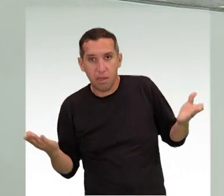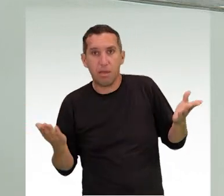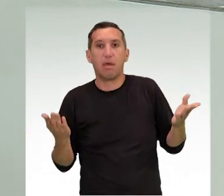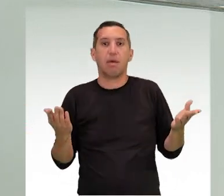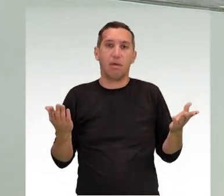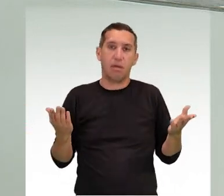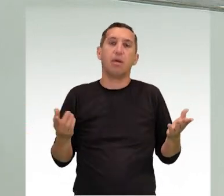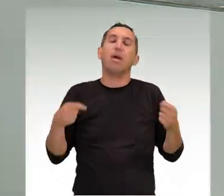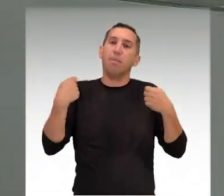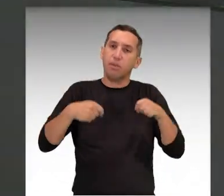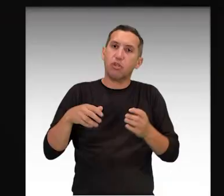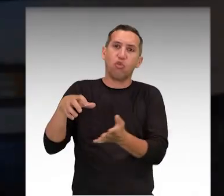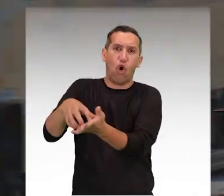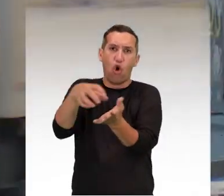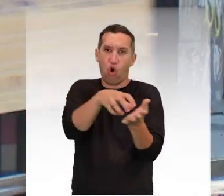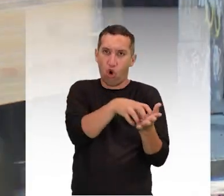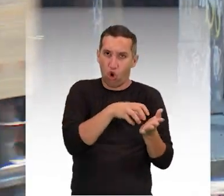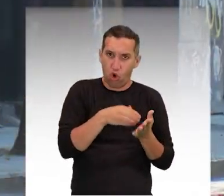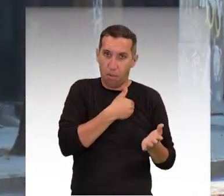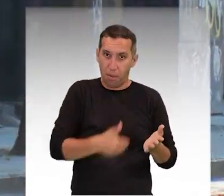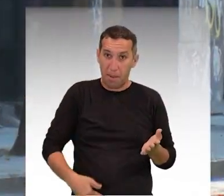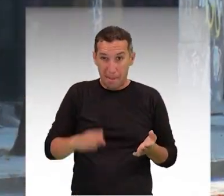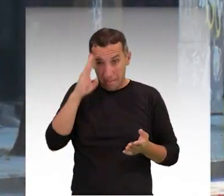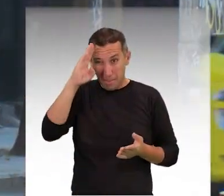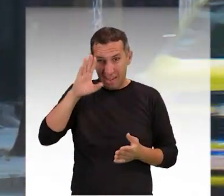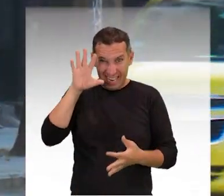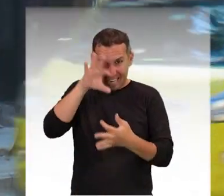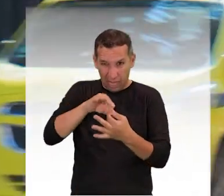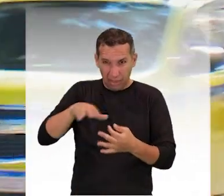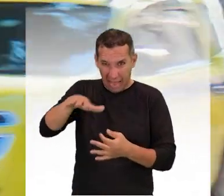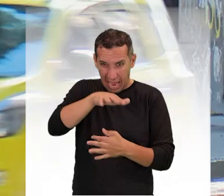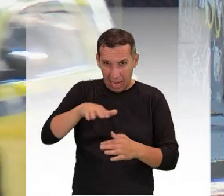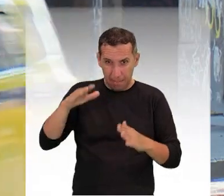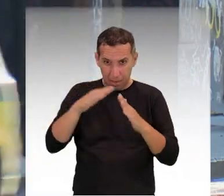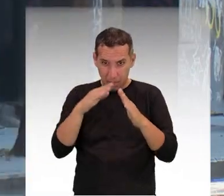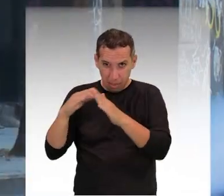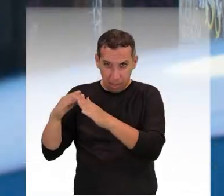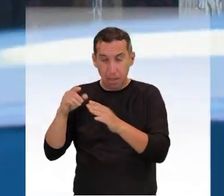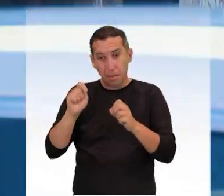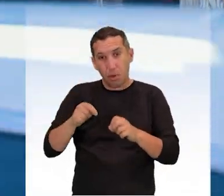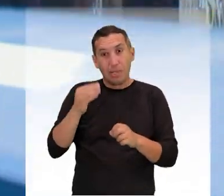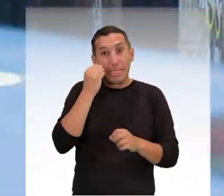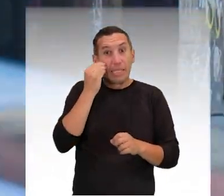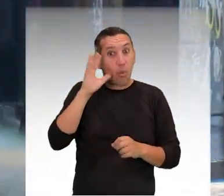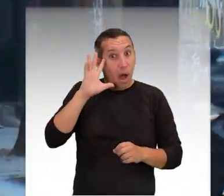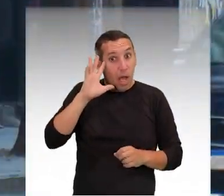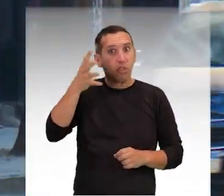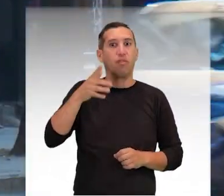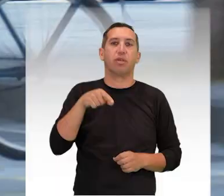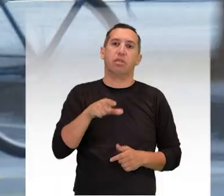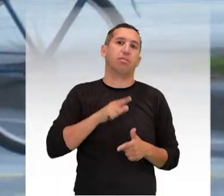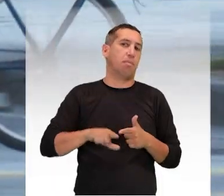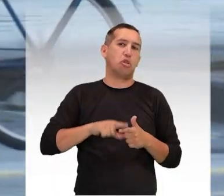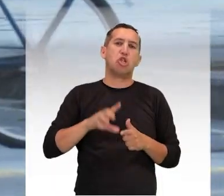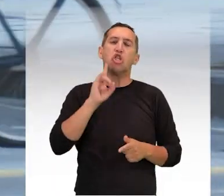depende de uma atuação firme dos órgãos, notadamente os órgãos de habitação, para que eles busquem uma solução